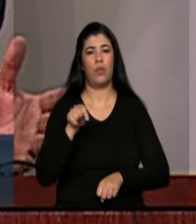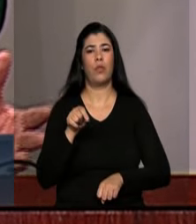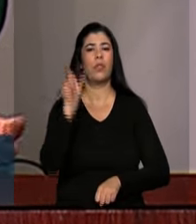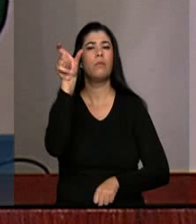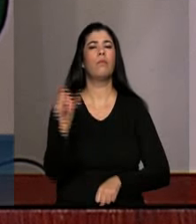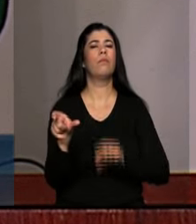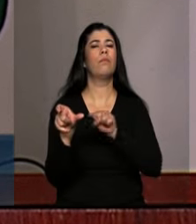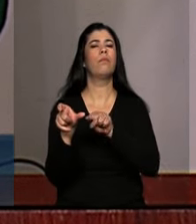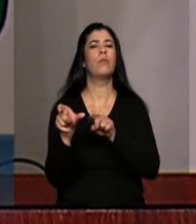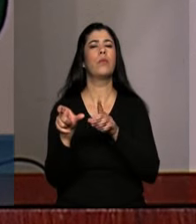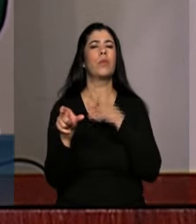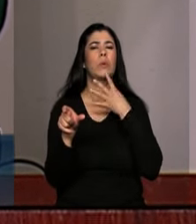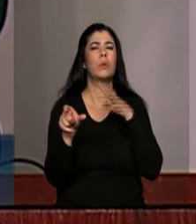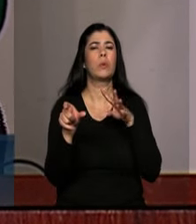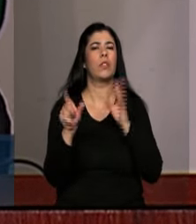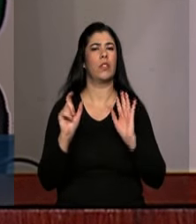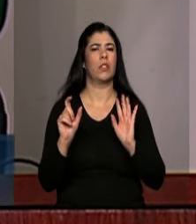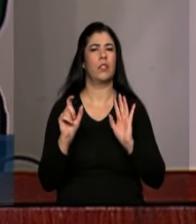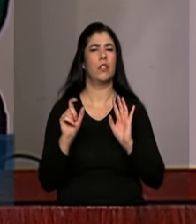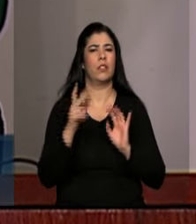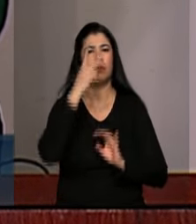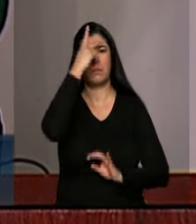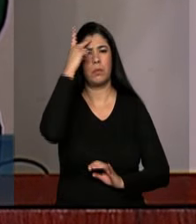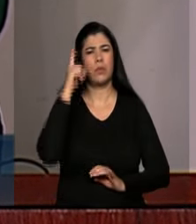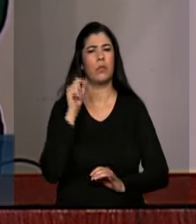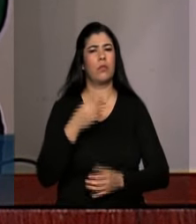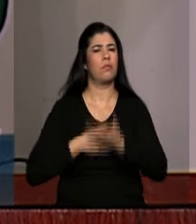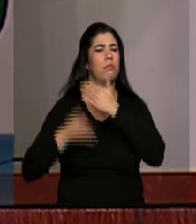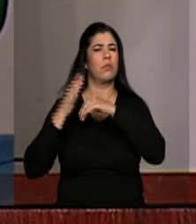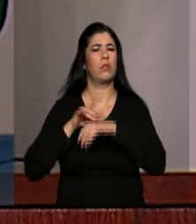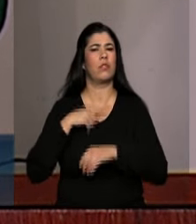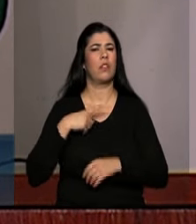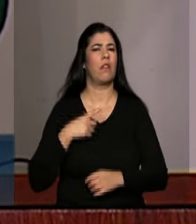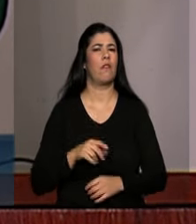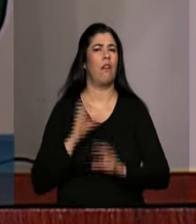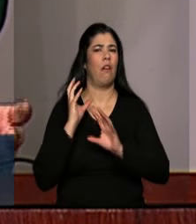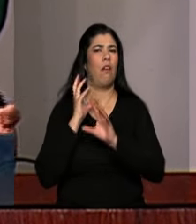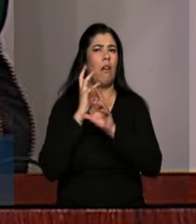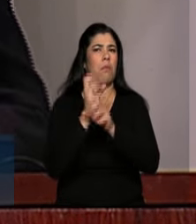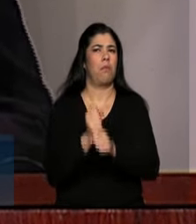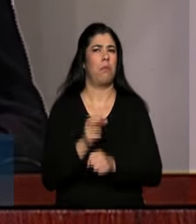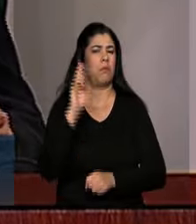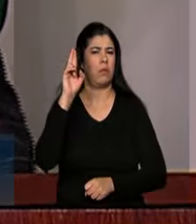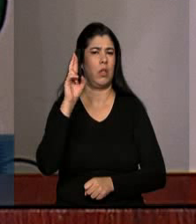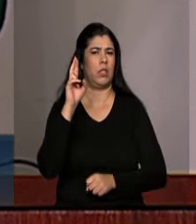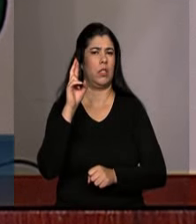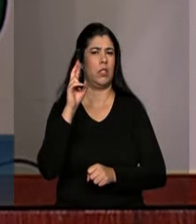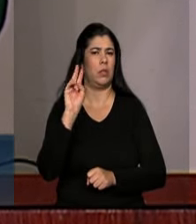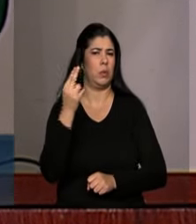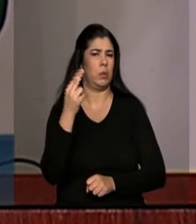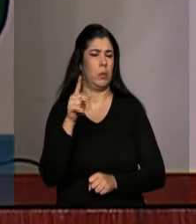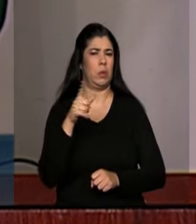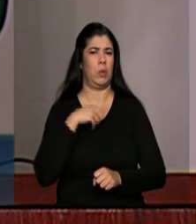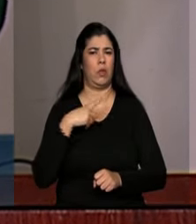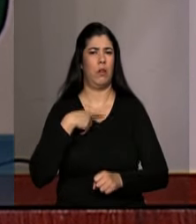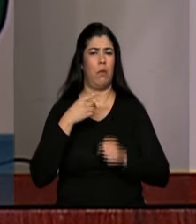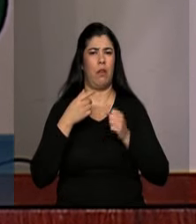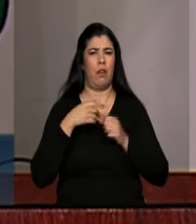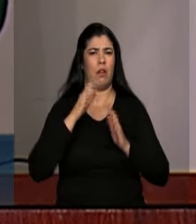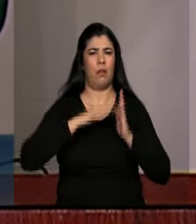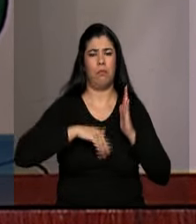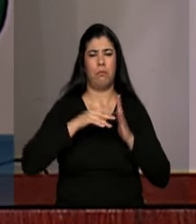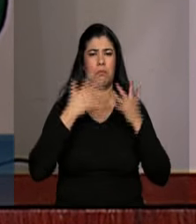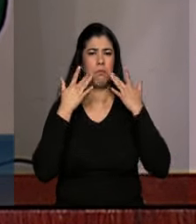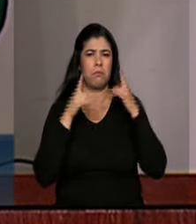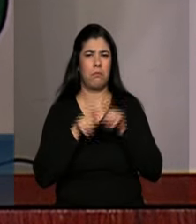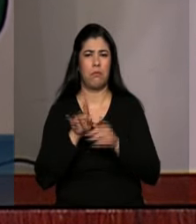figura desconhecida do grande público. Não foi personagem histórico, não foi artista, não foi diplomata, tampouco foi uma